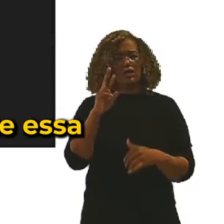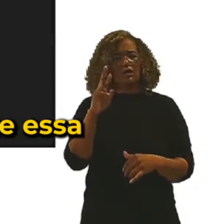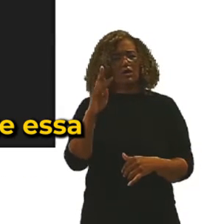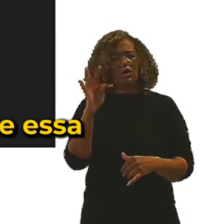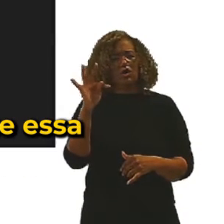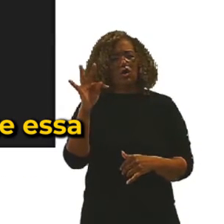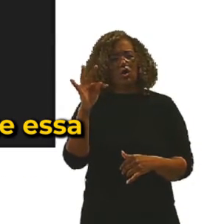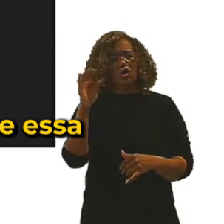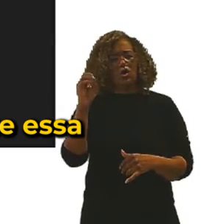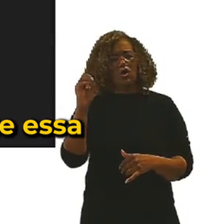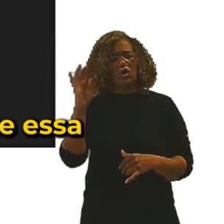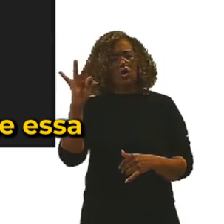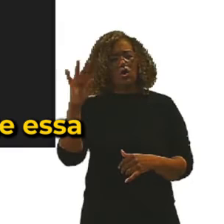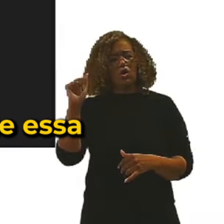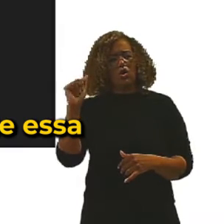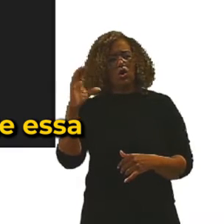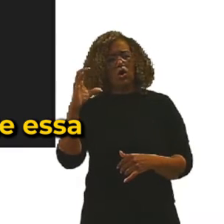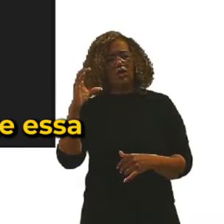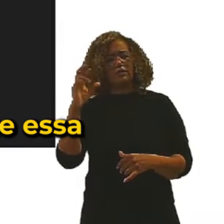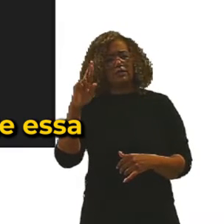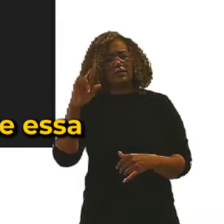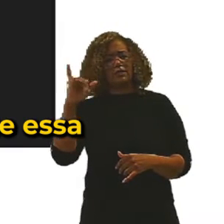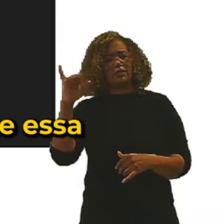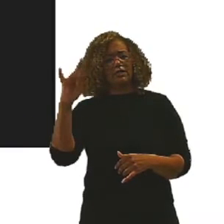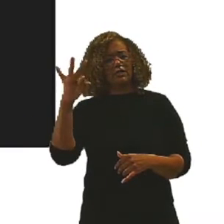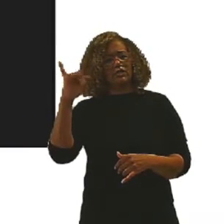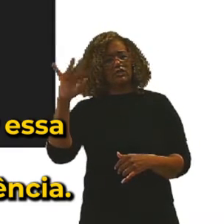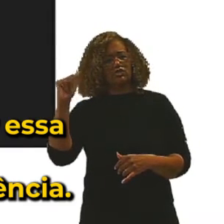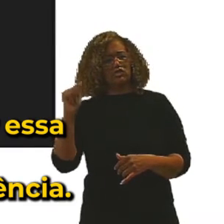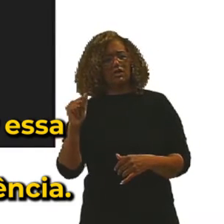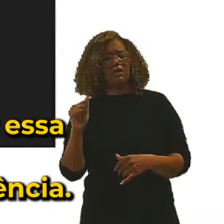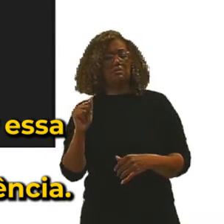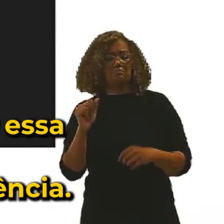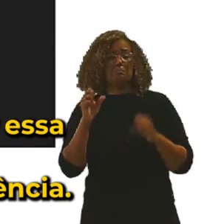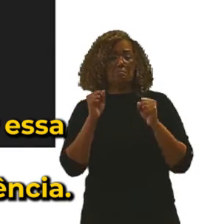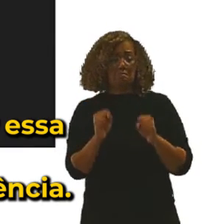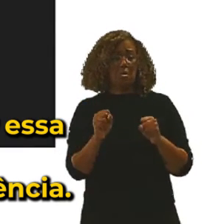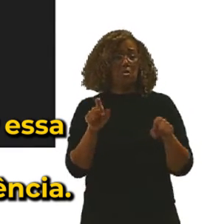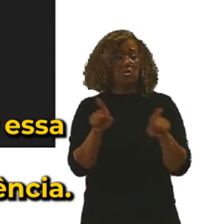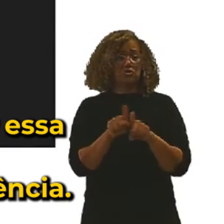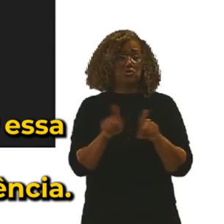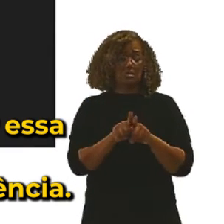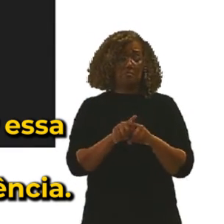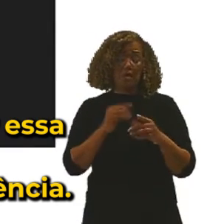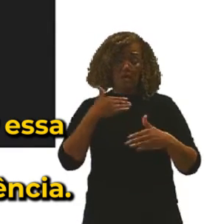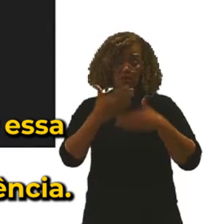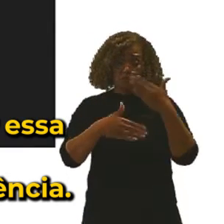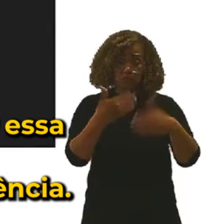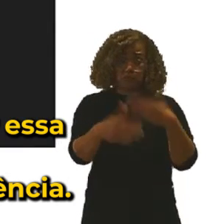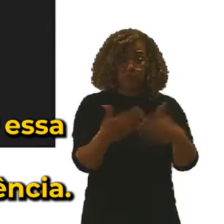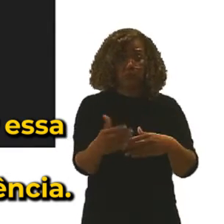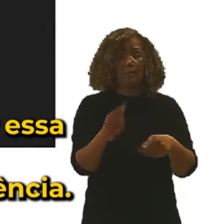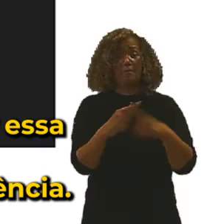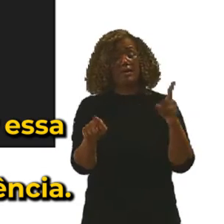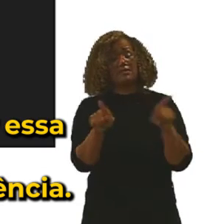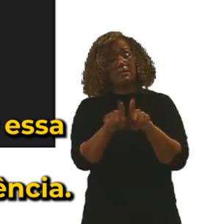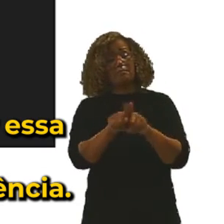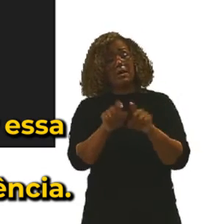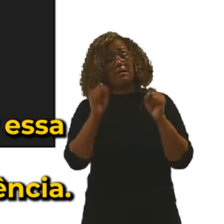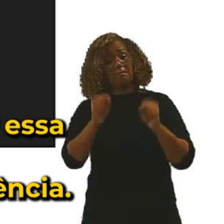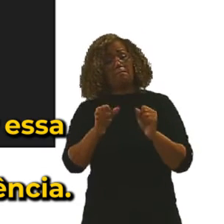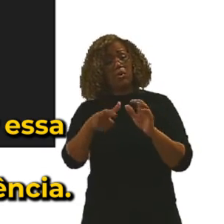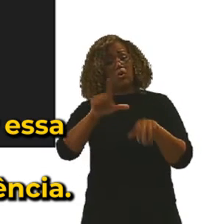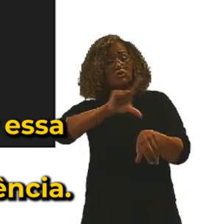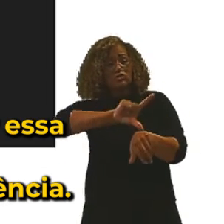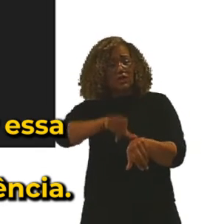a dificuldade das mulheres, que essa rota crítica ela pode inibir, ela pode atrasar ou ela pode impulsionar essa mulher para desfechos, né, que